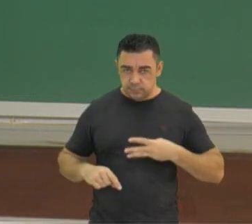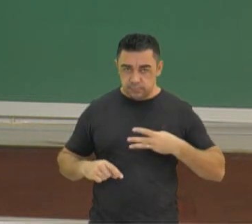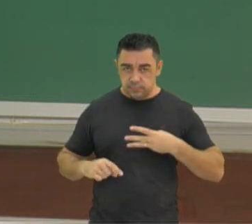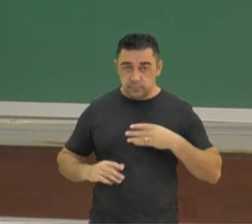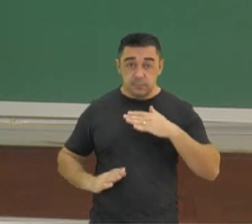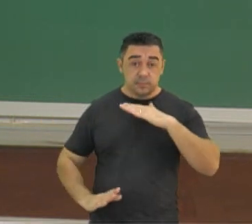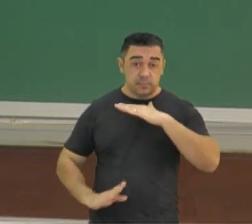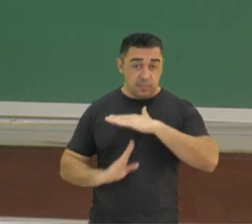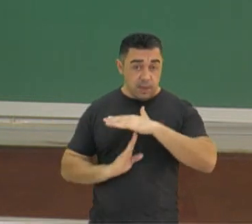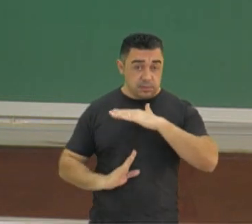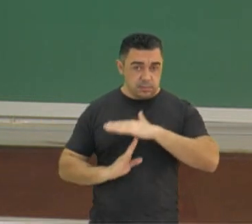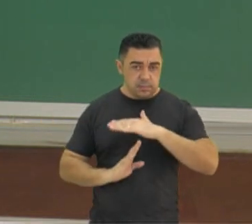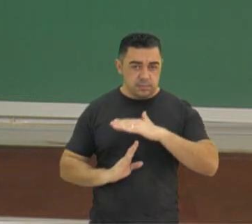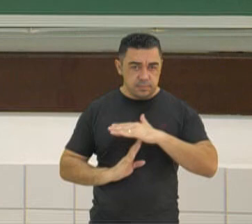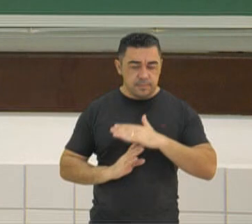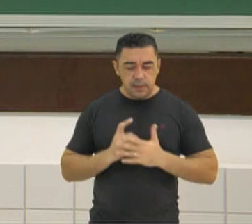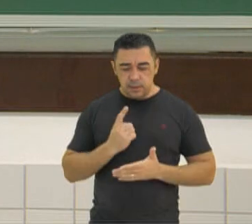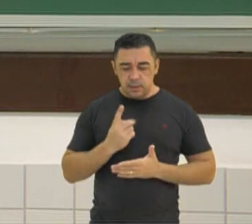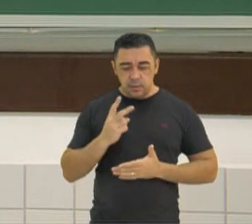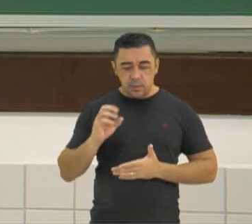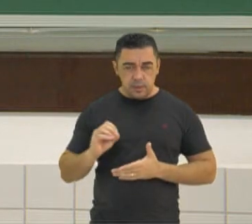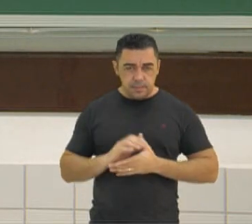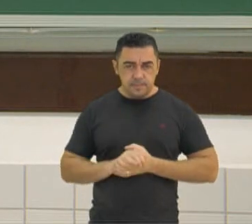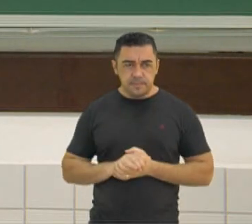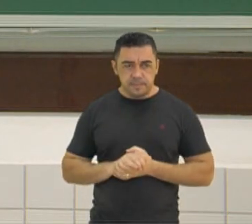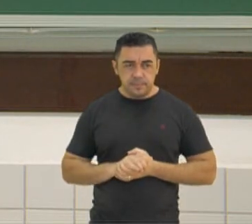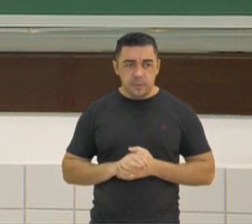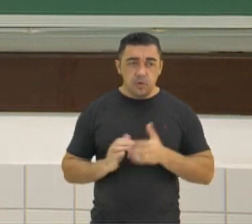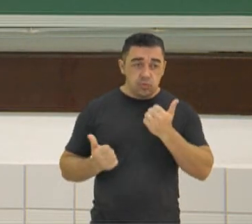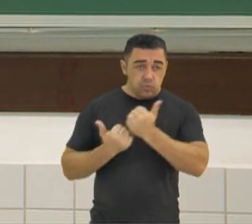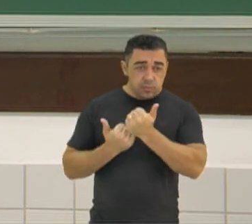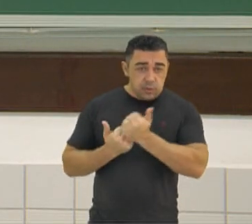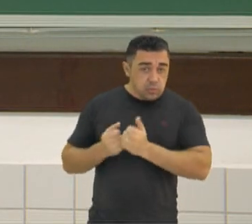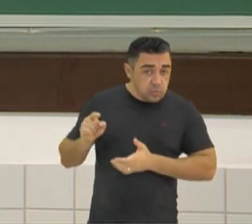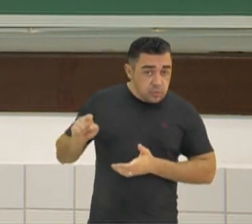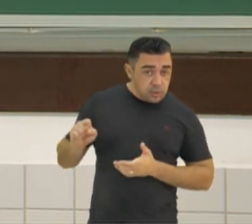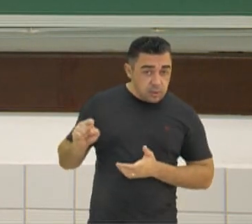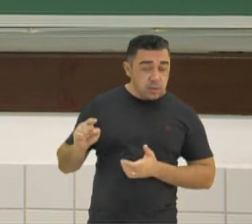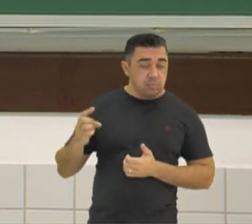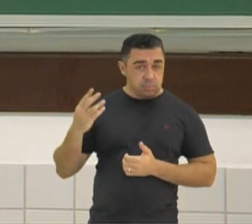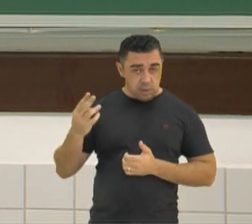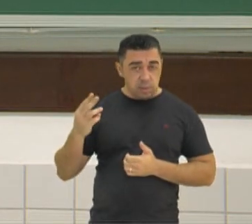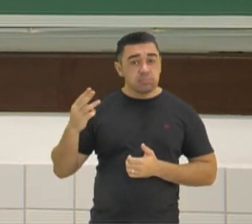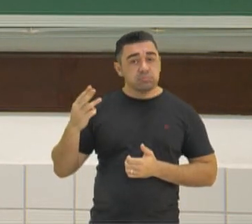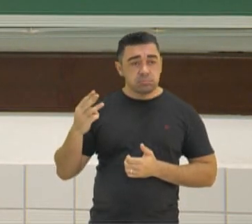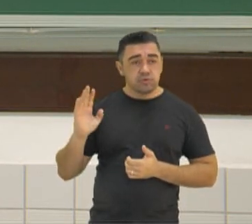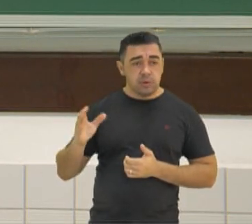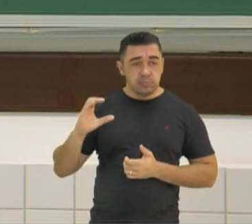né? Que dá ali R$150. Então fiz a substituição do 3 no lugar do C,